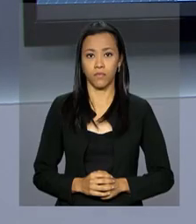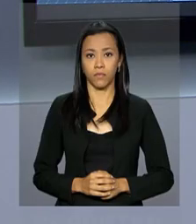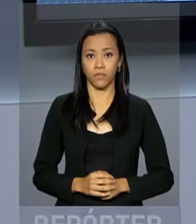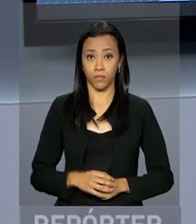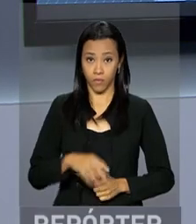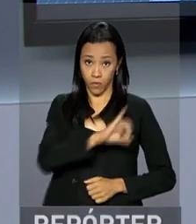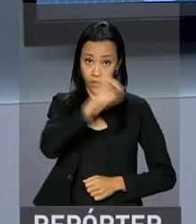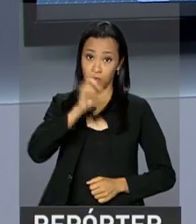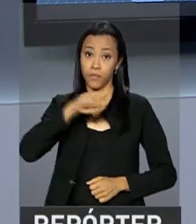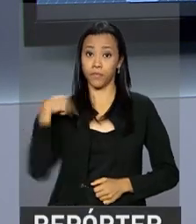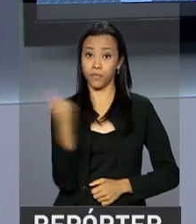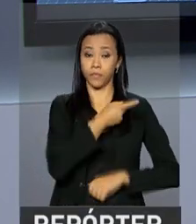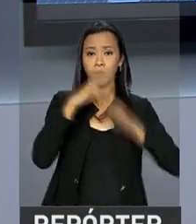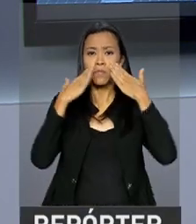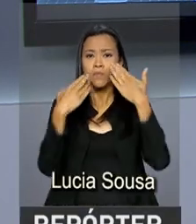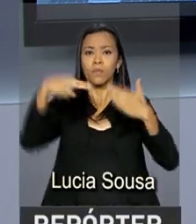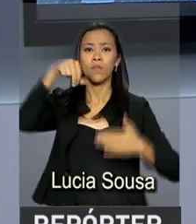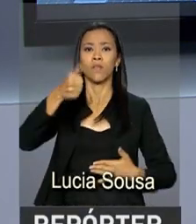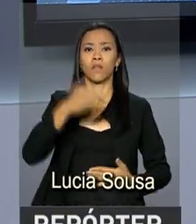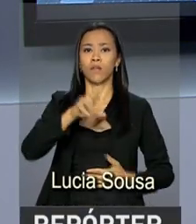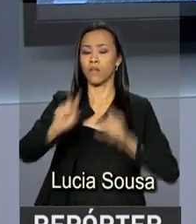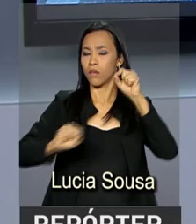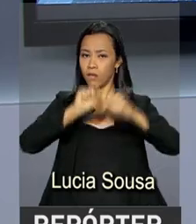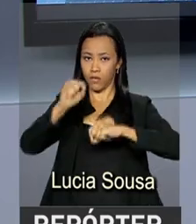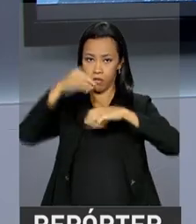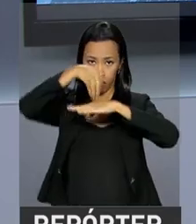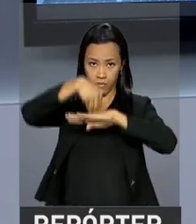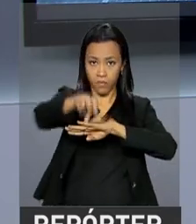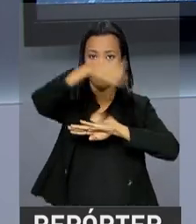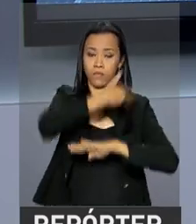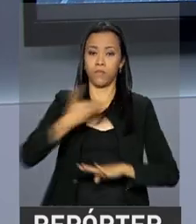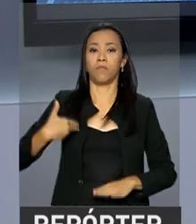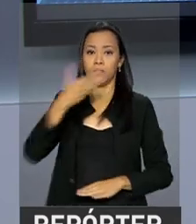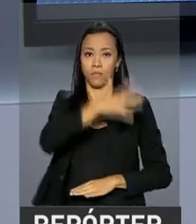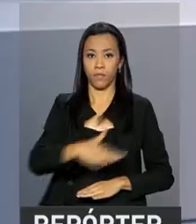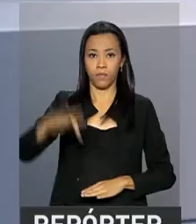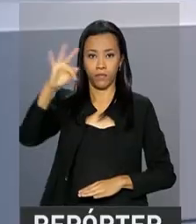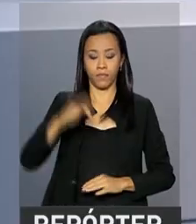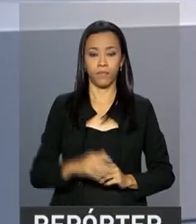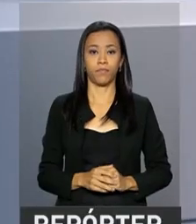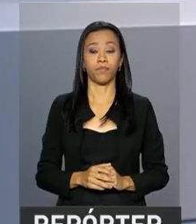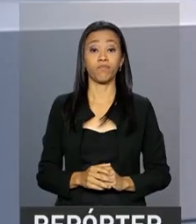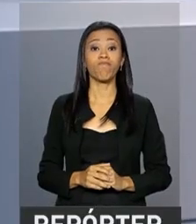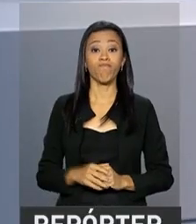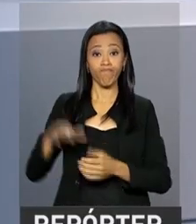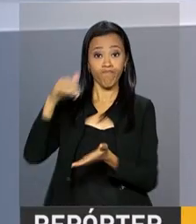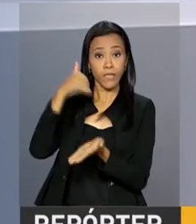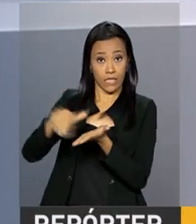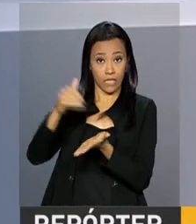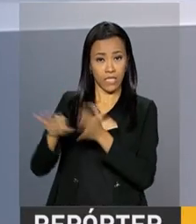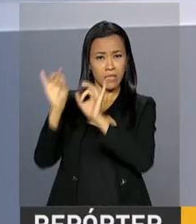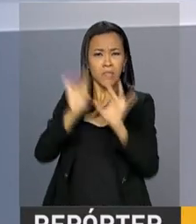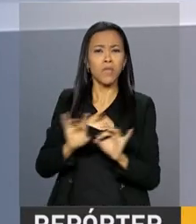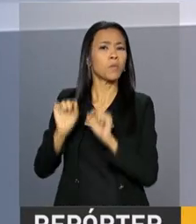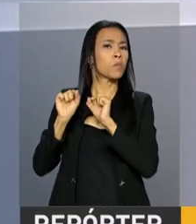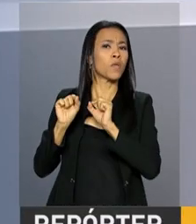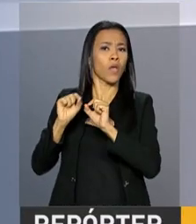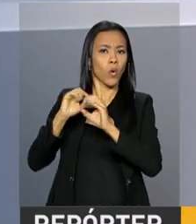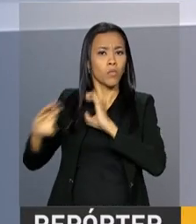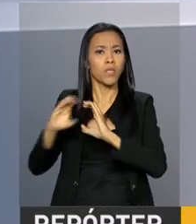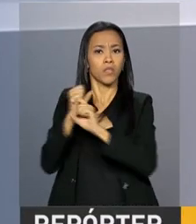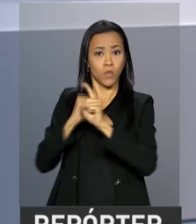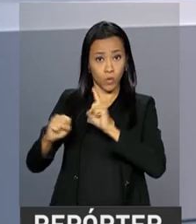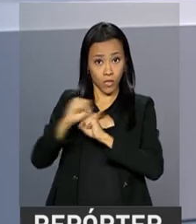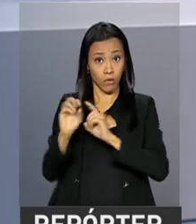Olá o repórter NBR está de volta trazendo para você as notícias do governo federal a secretaria especial de comunicação social